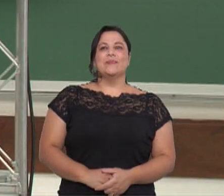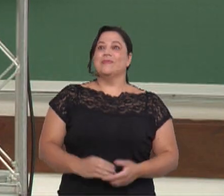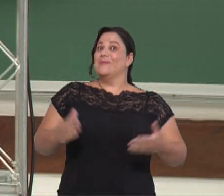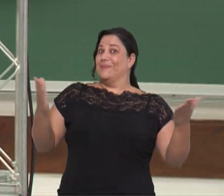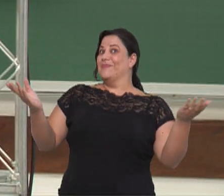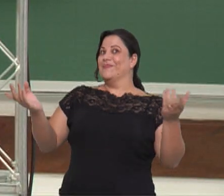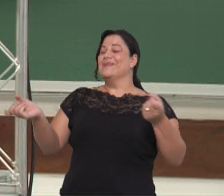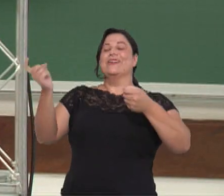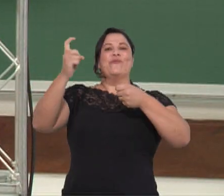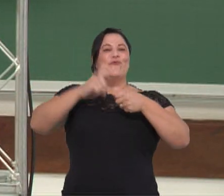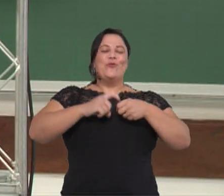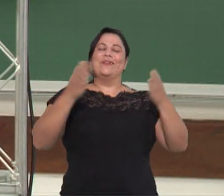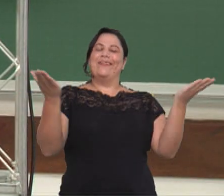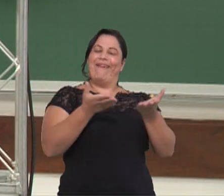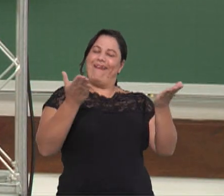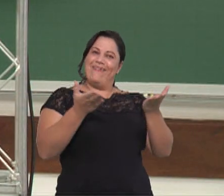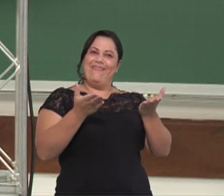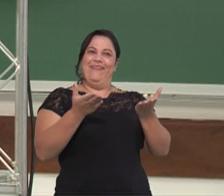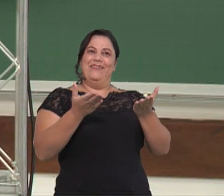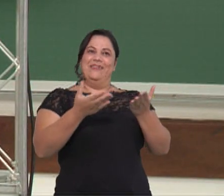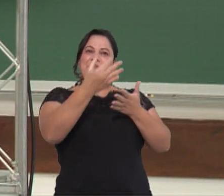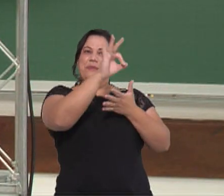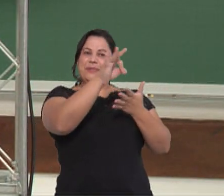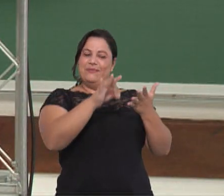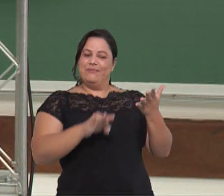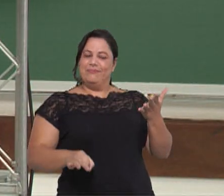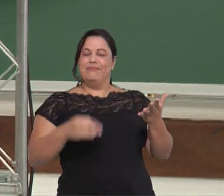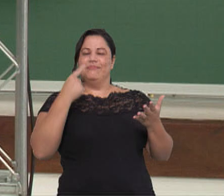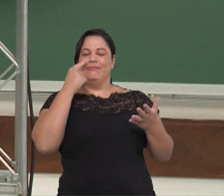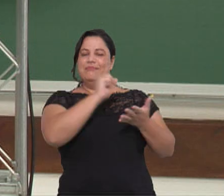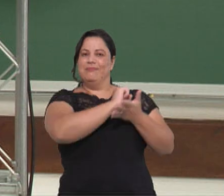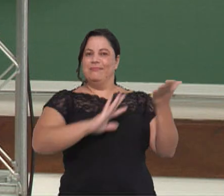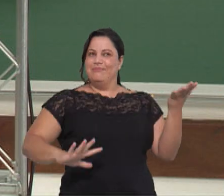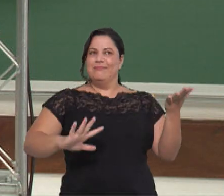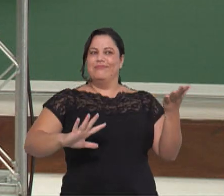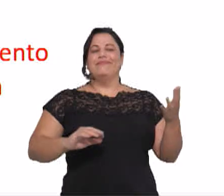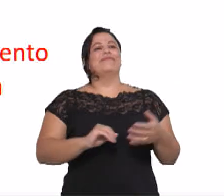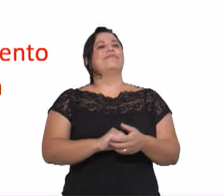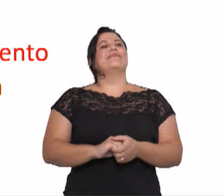Estamos de volta agora para as correções da atividade. Venha comigo.